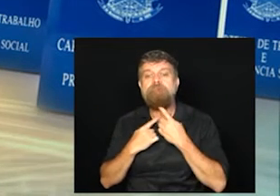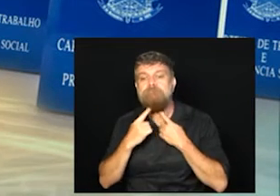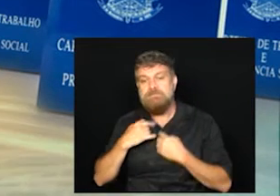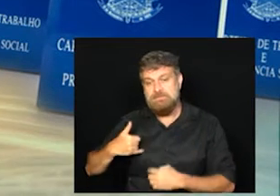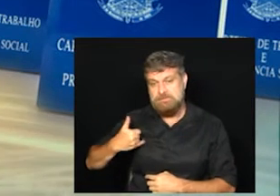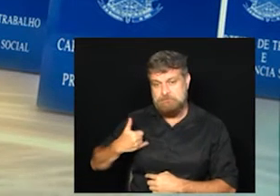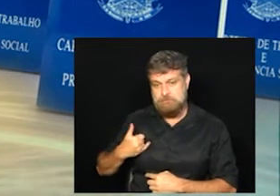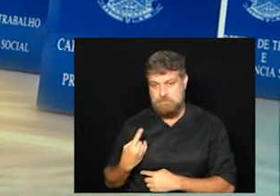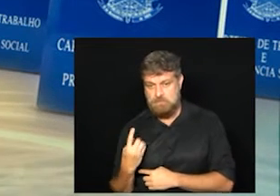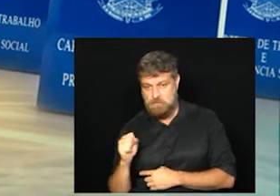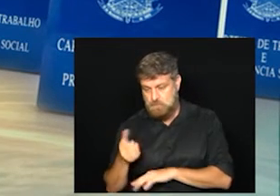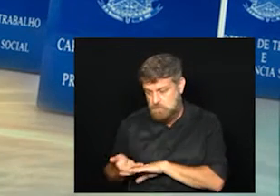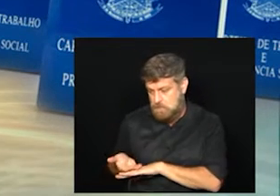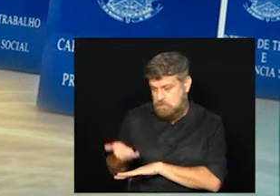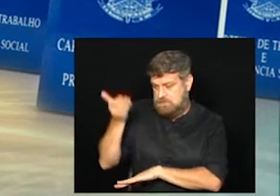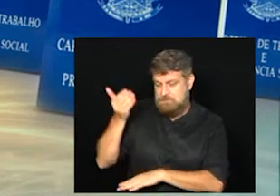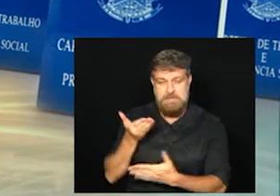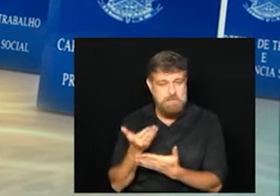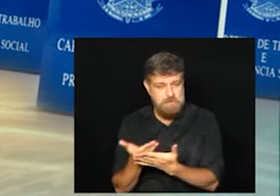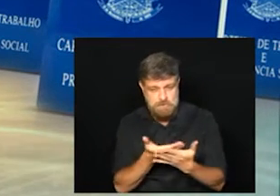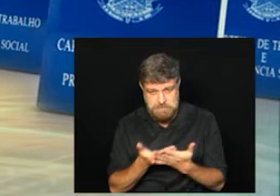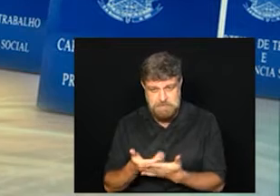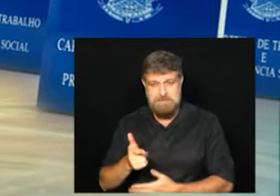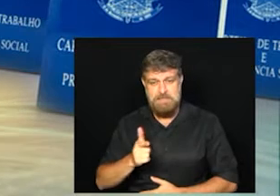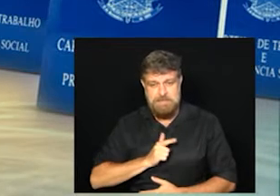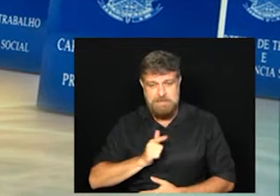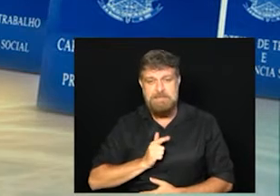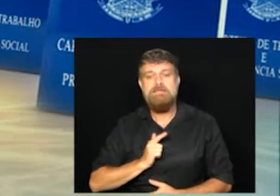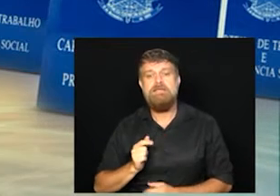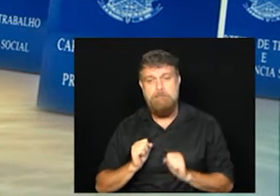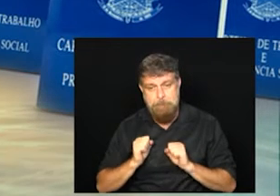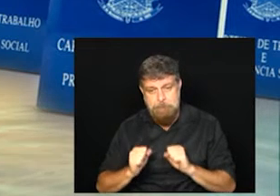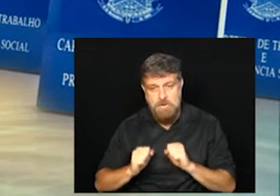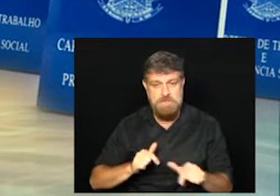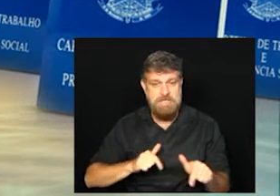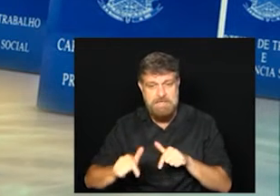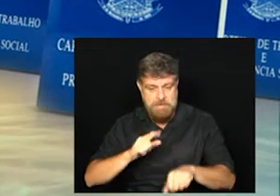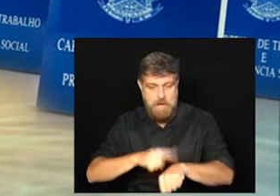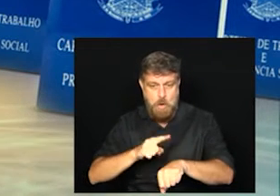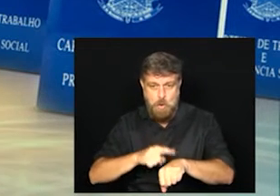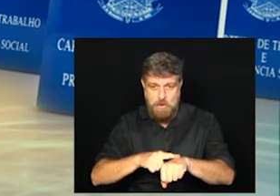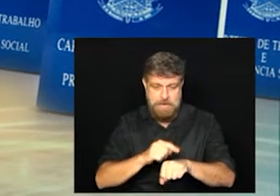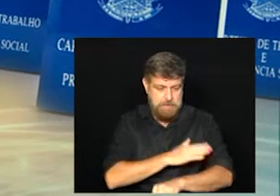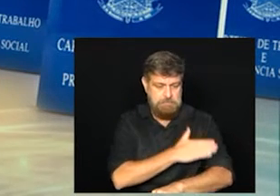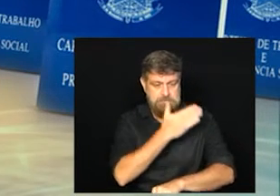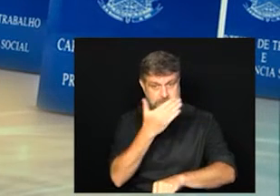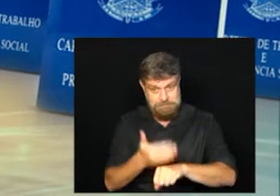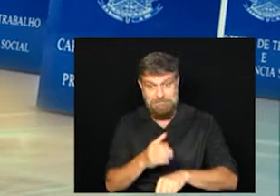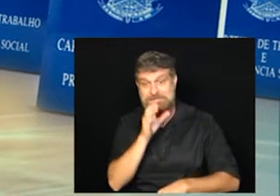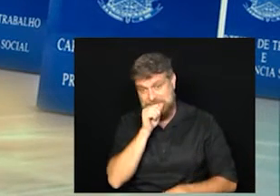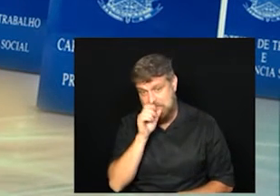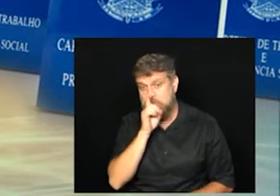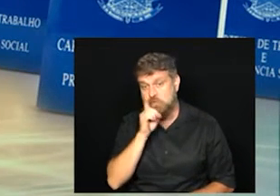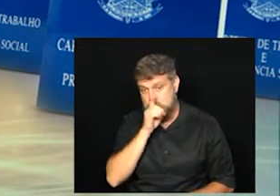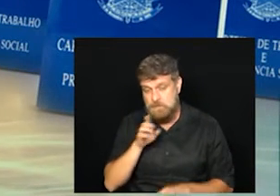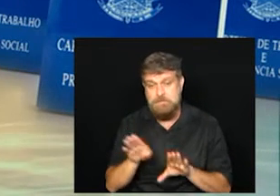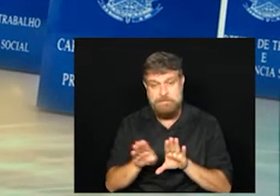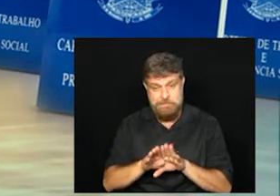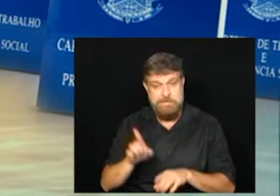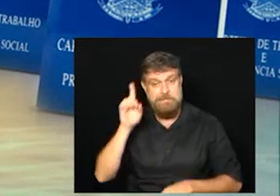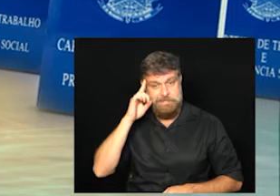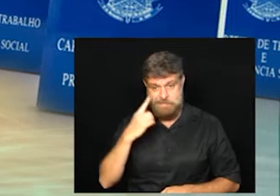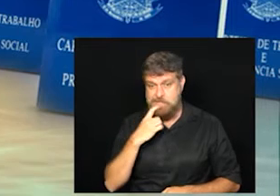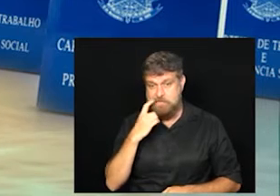anos, preferencialmente estudantes e que tenham disponibilidade de horário, inclusive aos finais de semana e